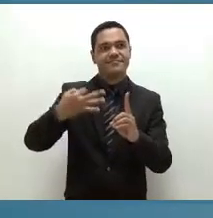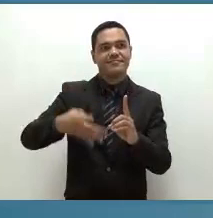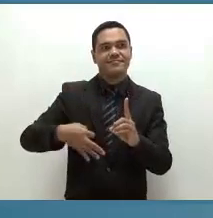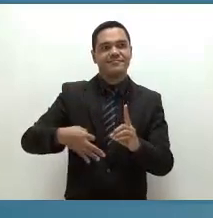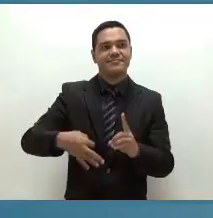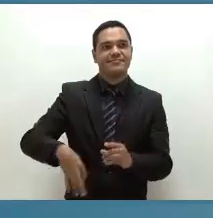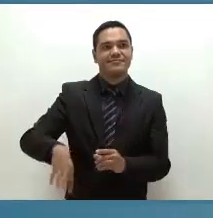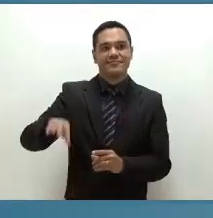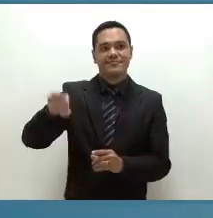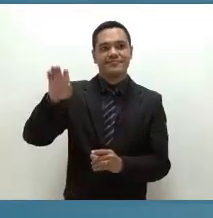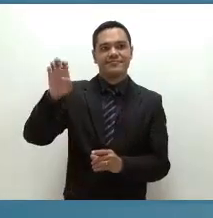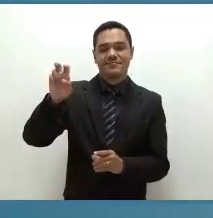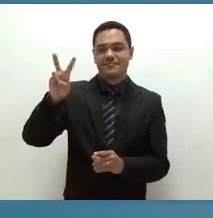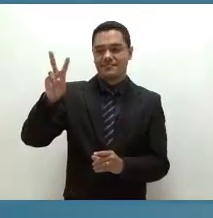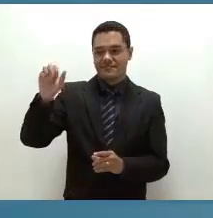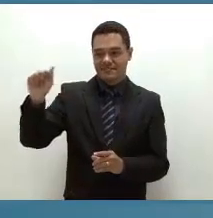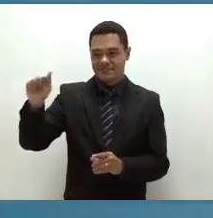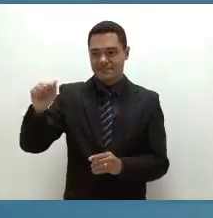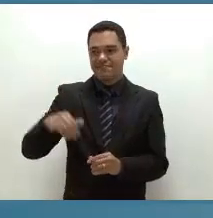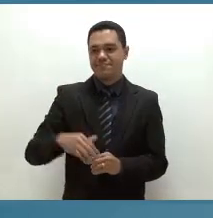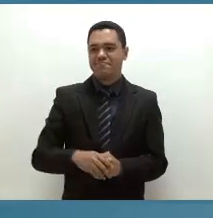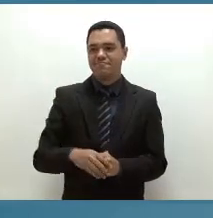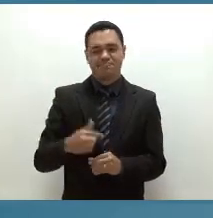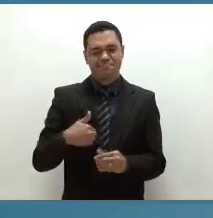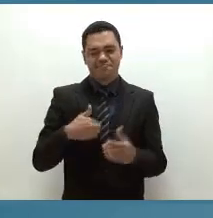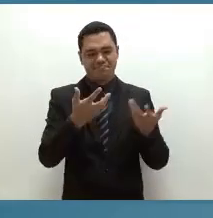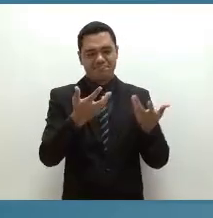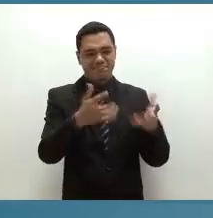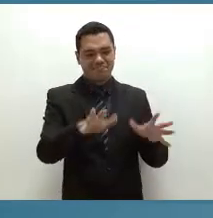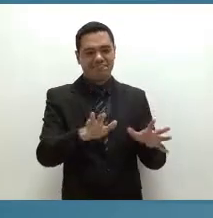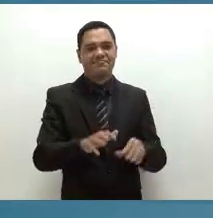ao desembargador Roberto.